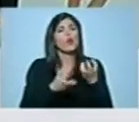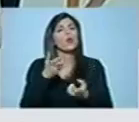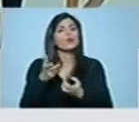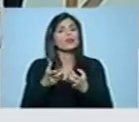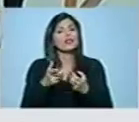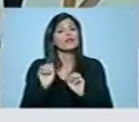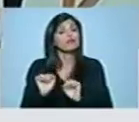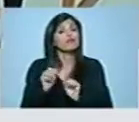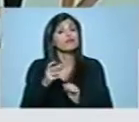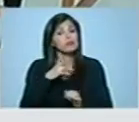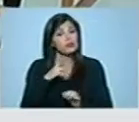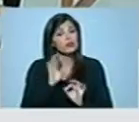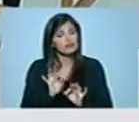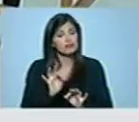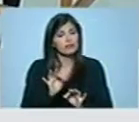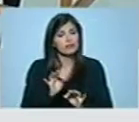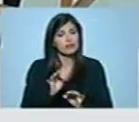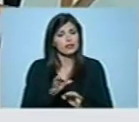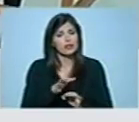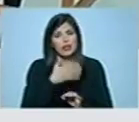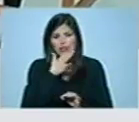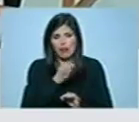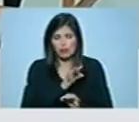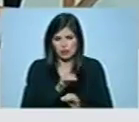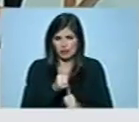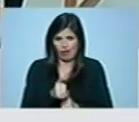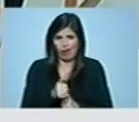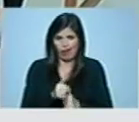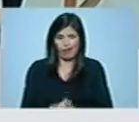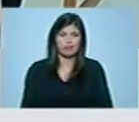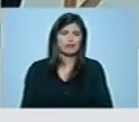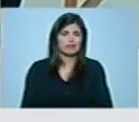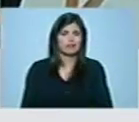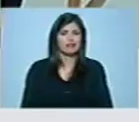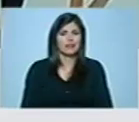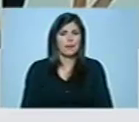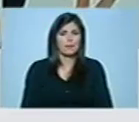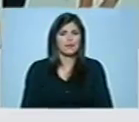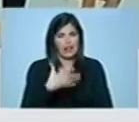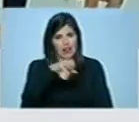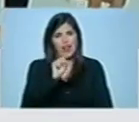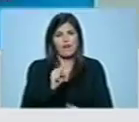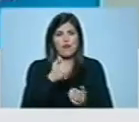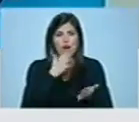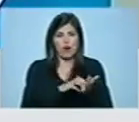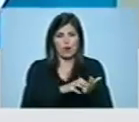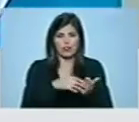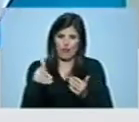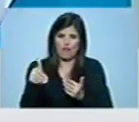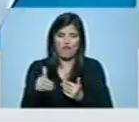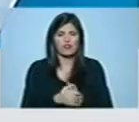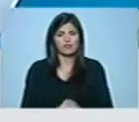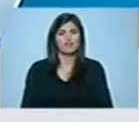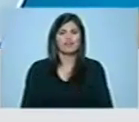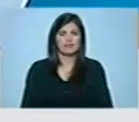à portuguesa. Mas está bonito, não está? Está. Uma maravilha, está lindo. Já levou o arroz, já levo. Alguns documentos